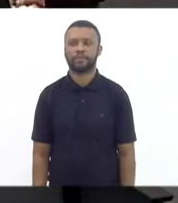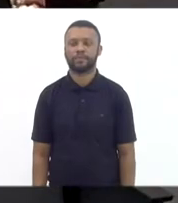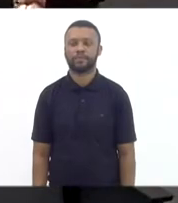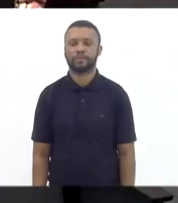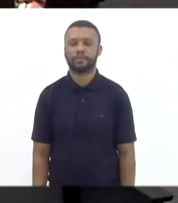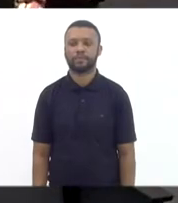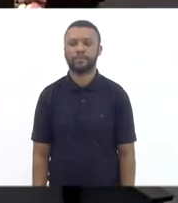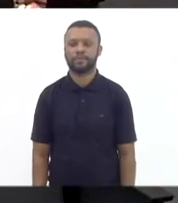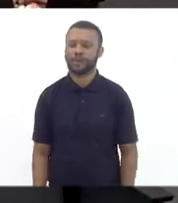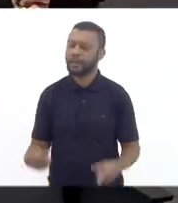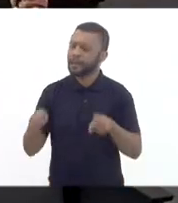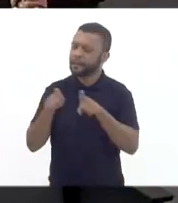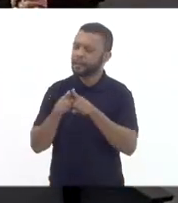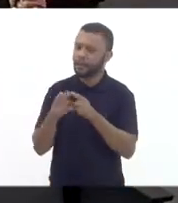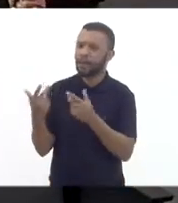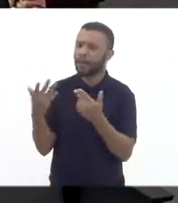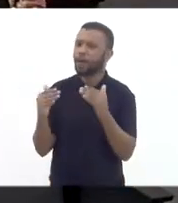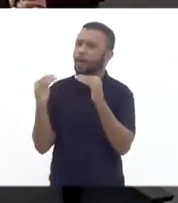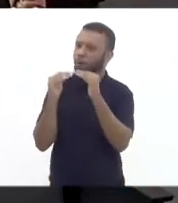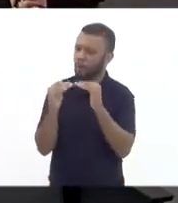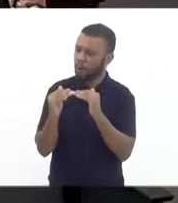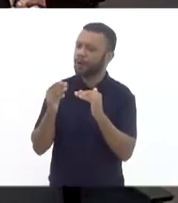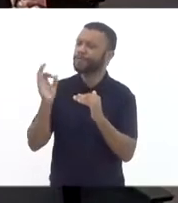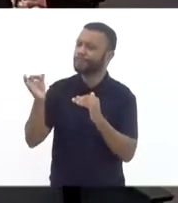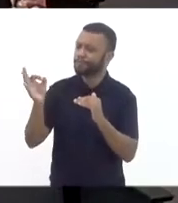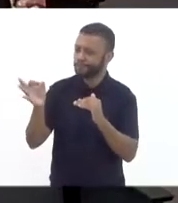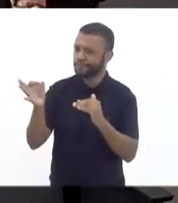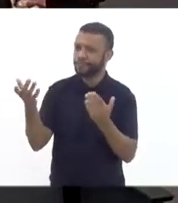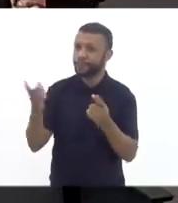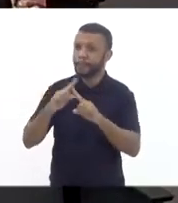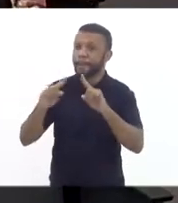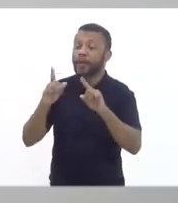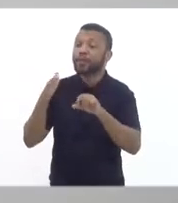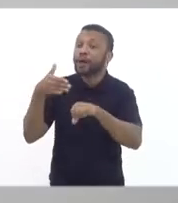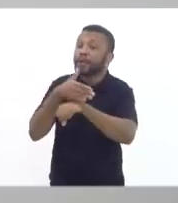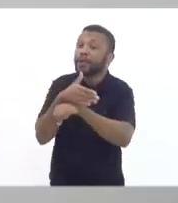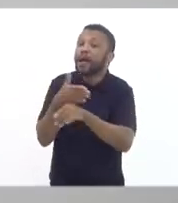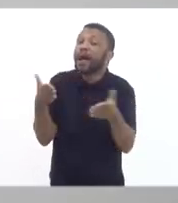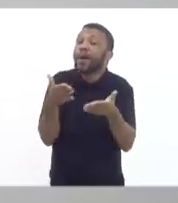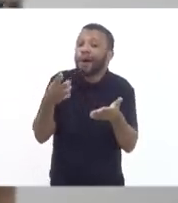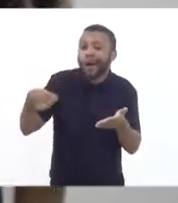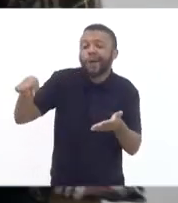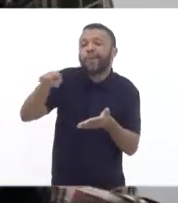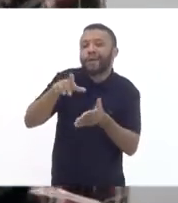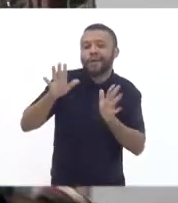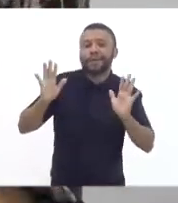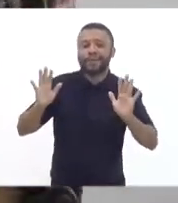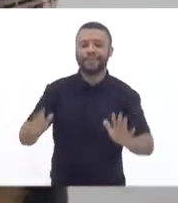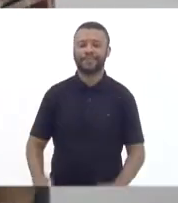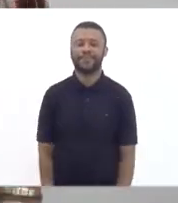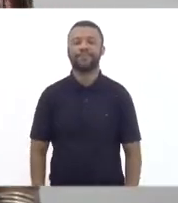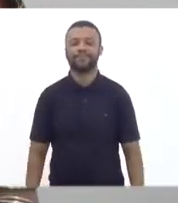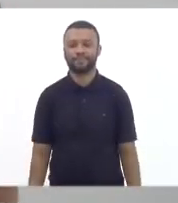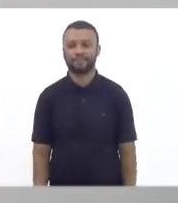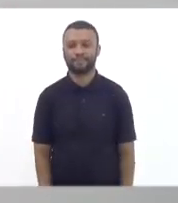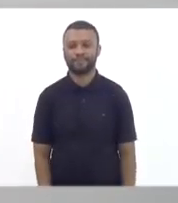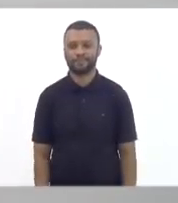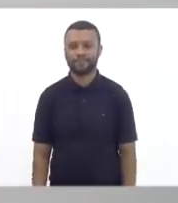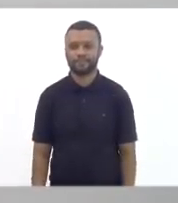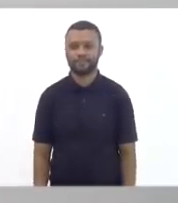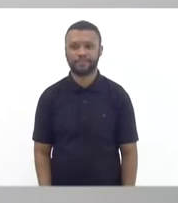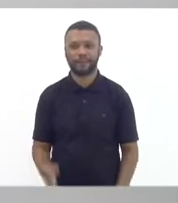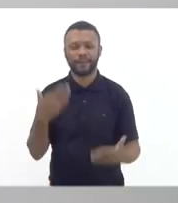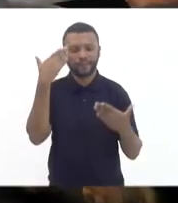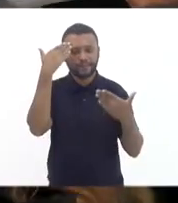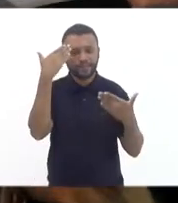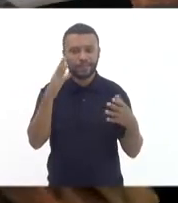Também. Também. Também, mas o acesso agora é com eles, né? Sim. Muito